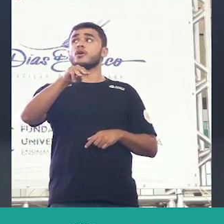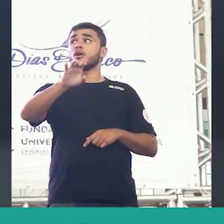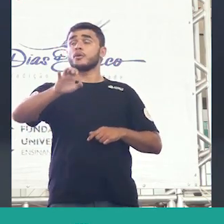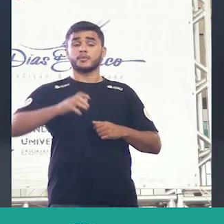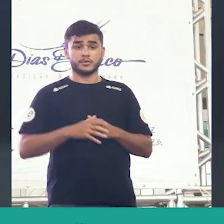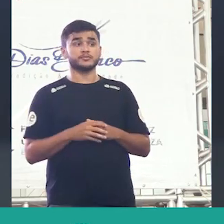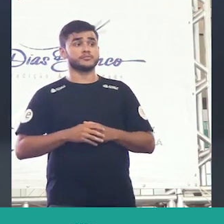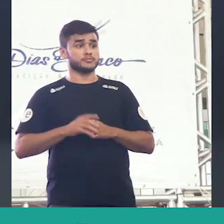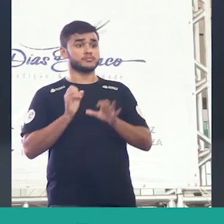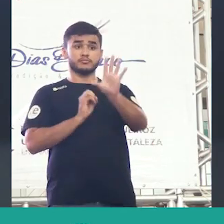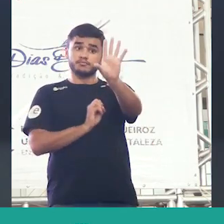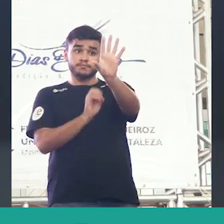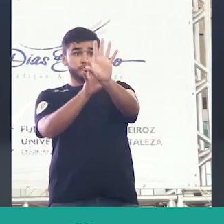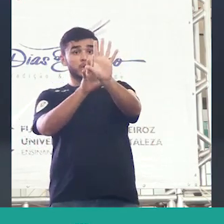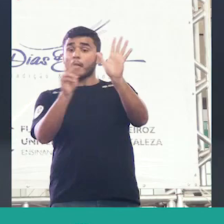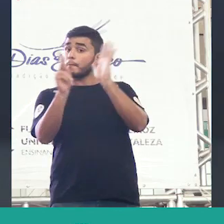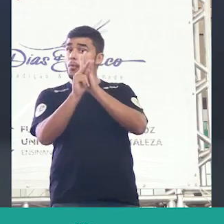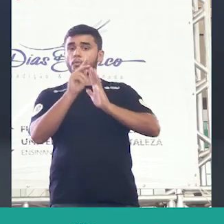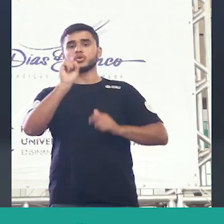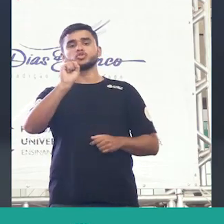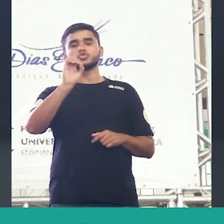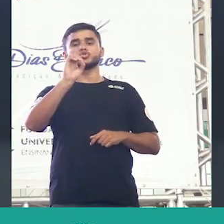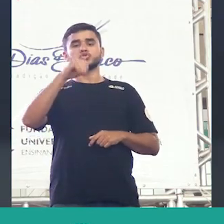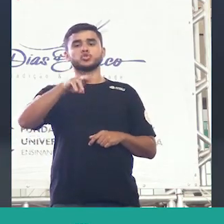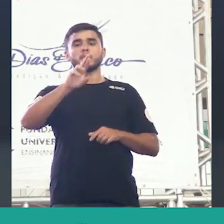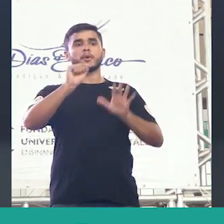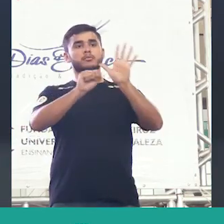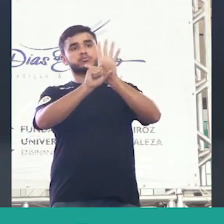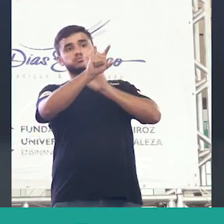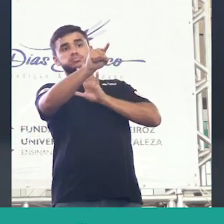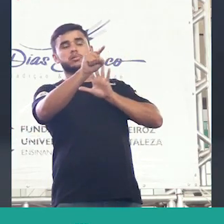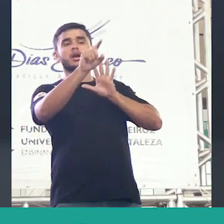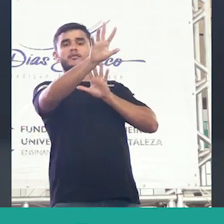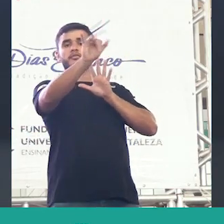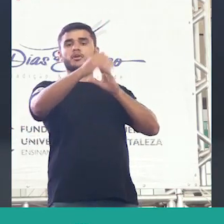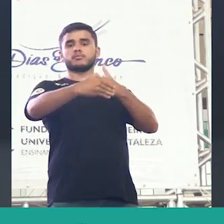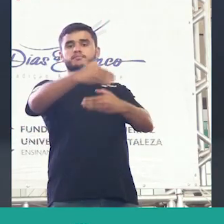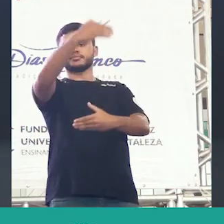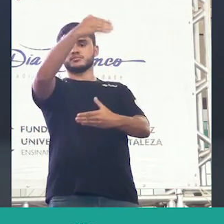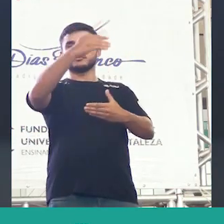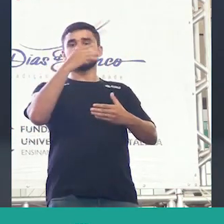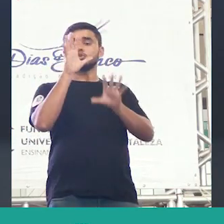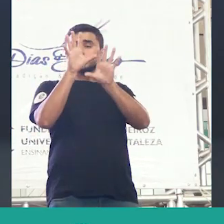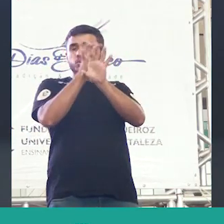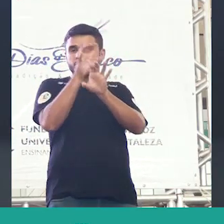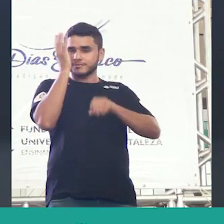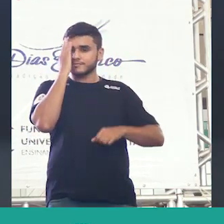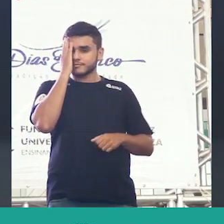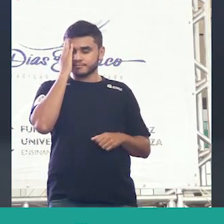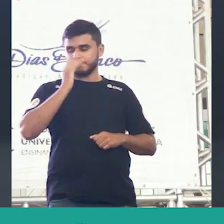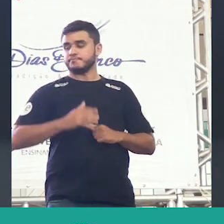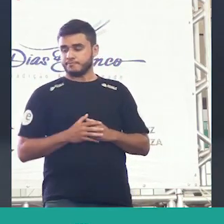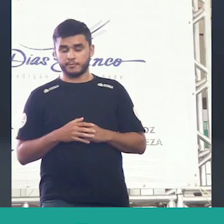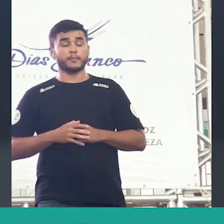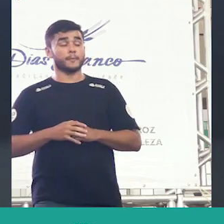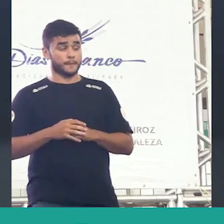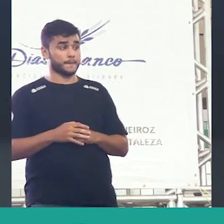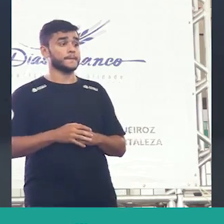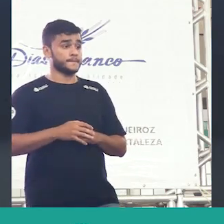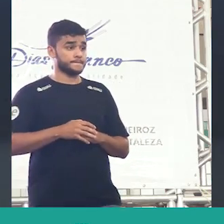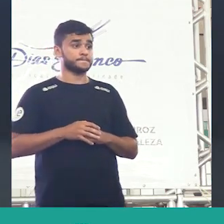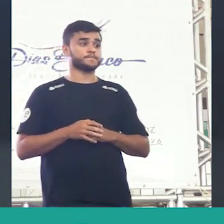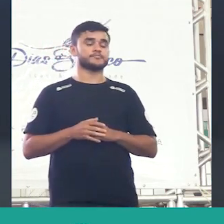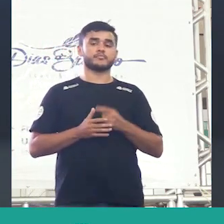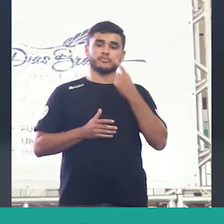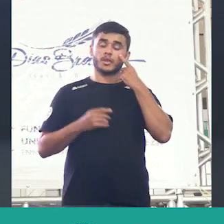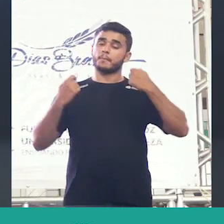projetar o quê? Sombra. Só vai projetar sombra. Fui claro? Fui claro? Então tem